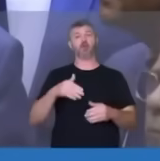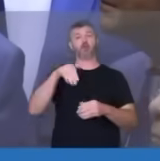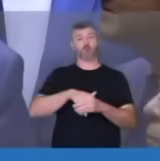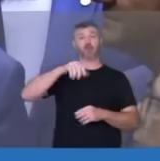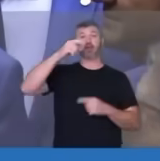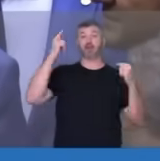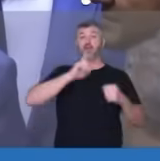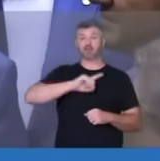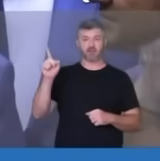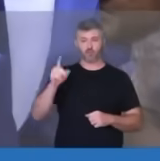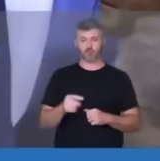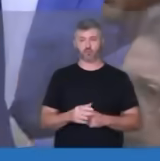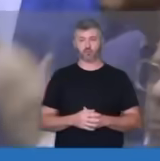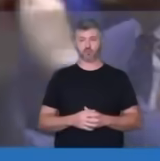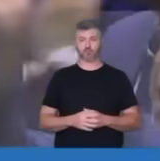orienta contrário.